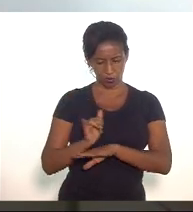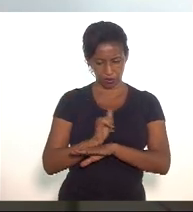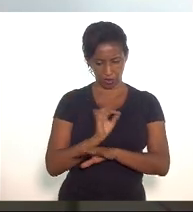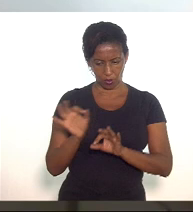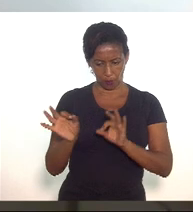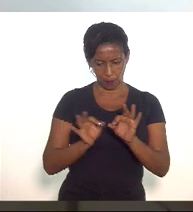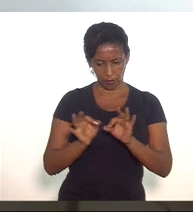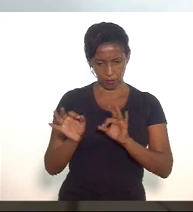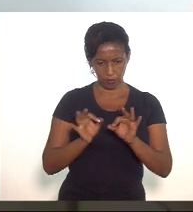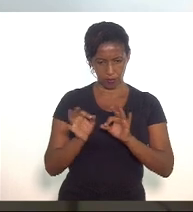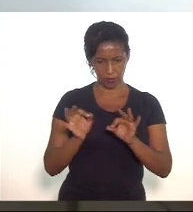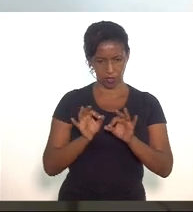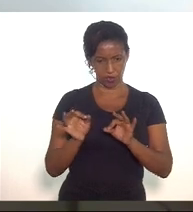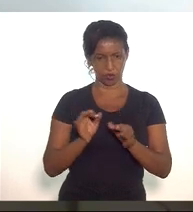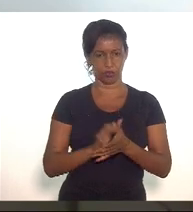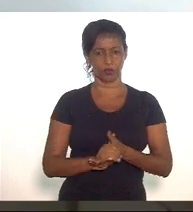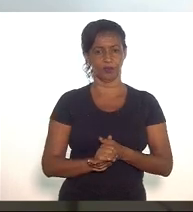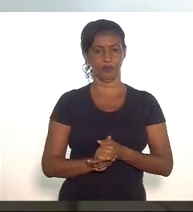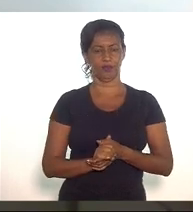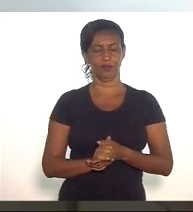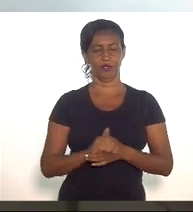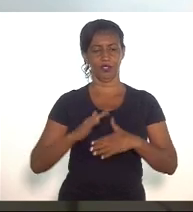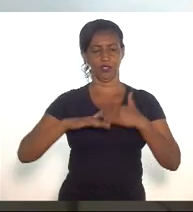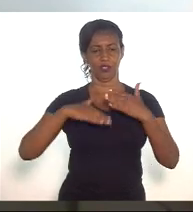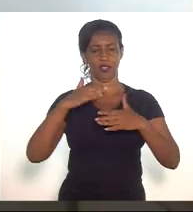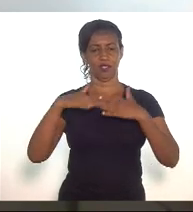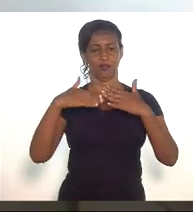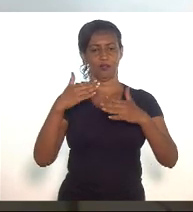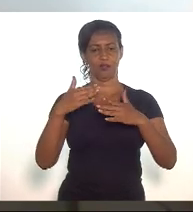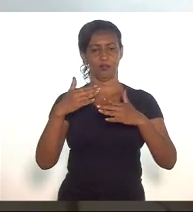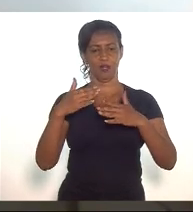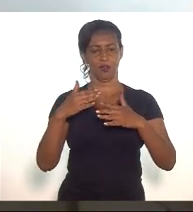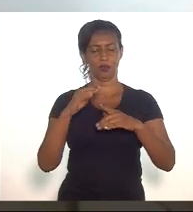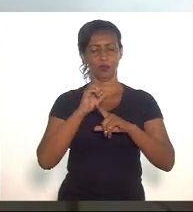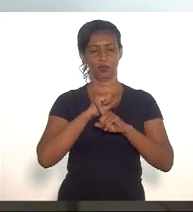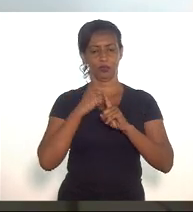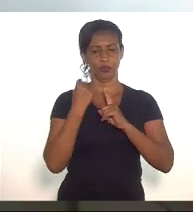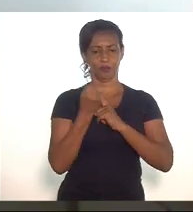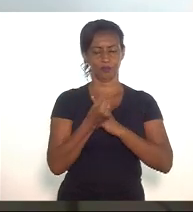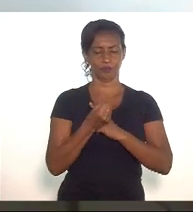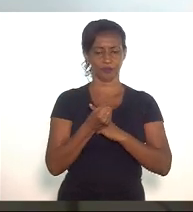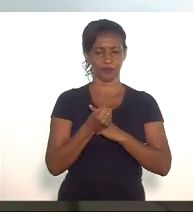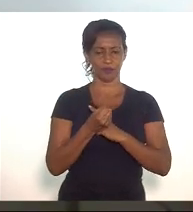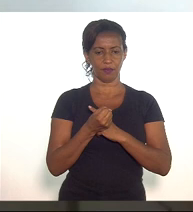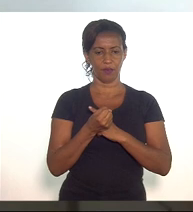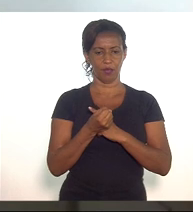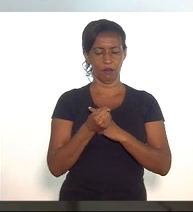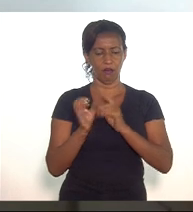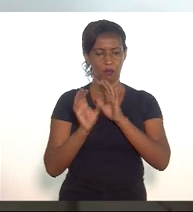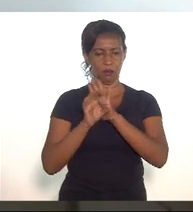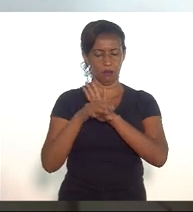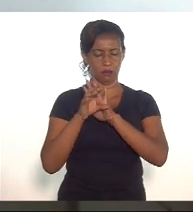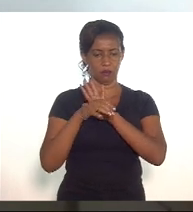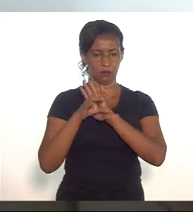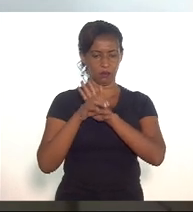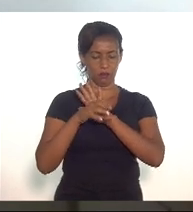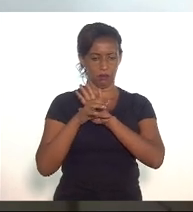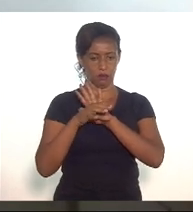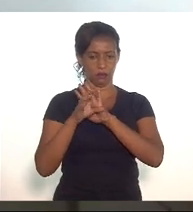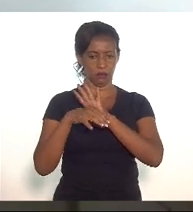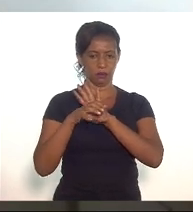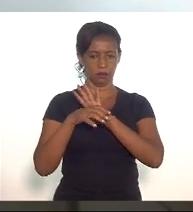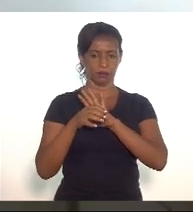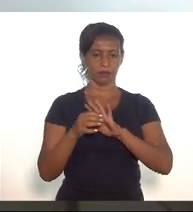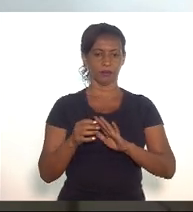Estado estratégico de desenvolvimento econômico e social, conceito que também Vossa